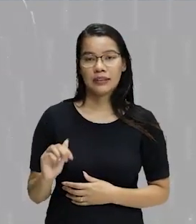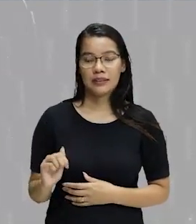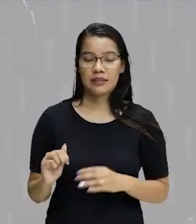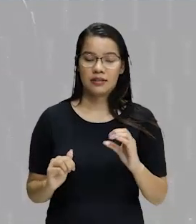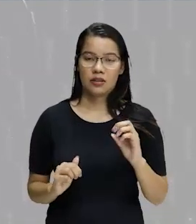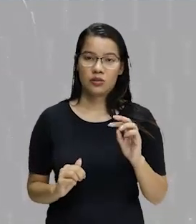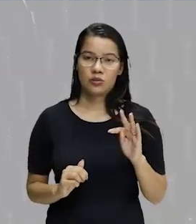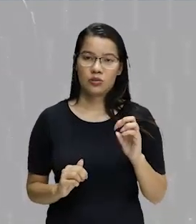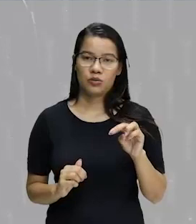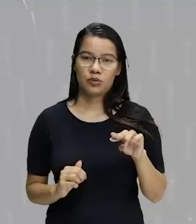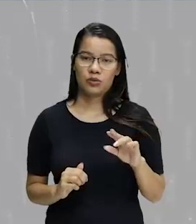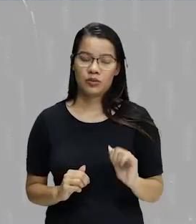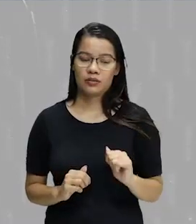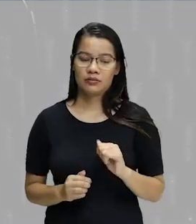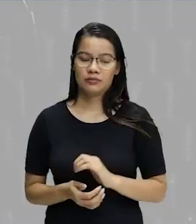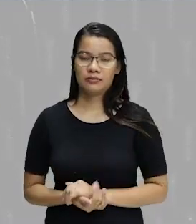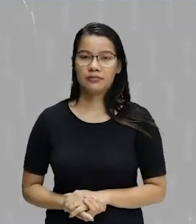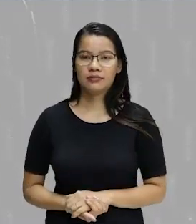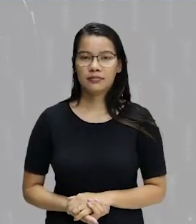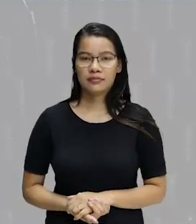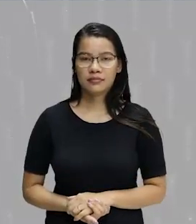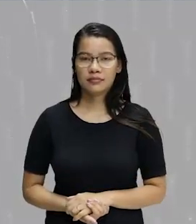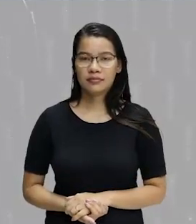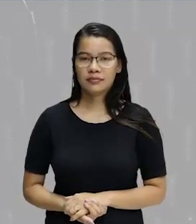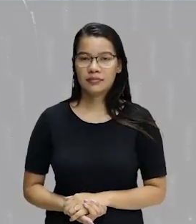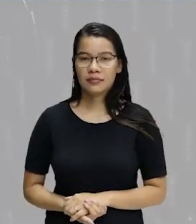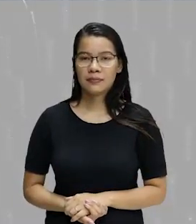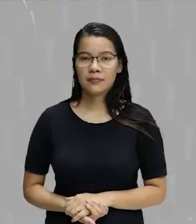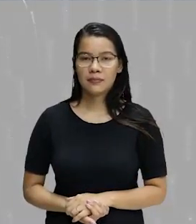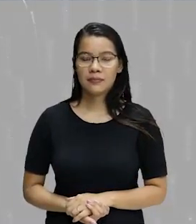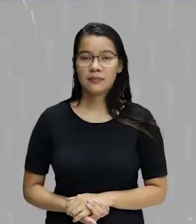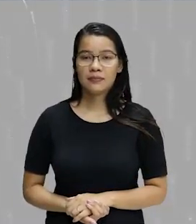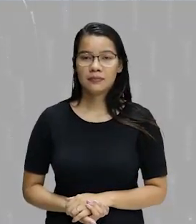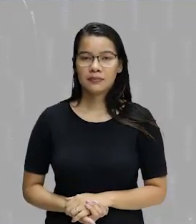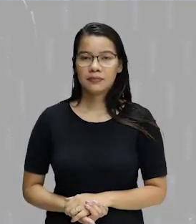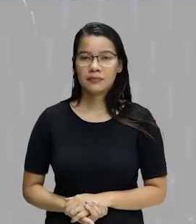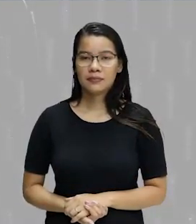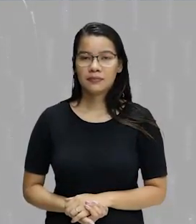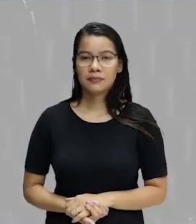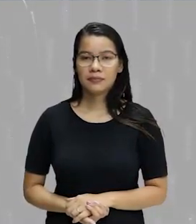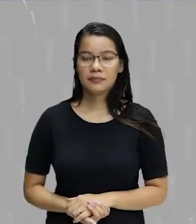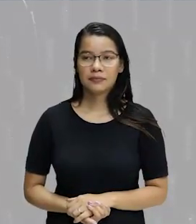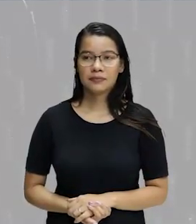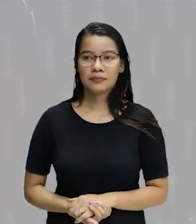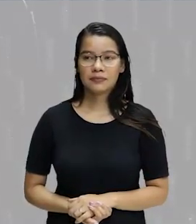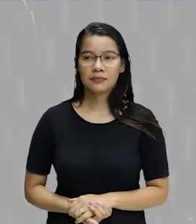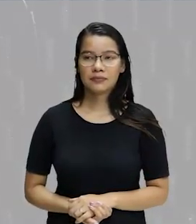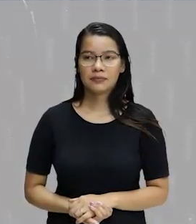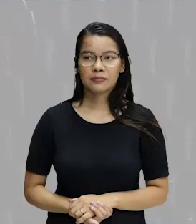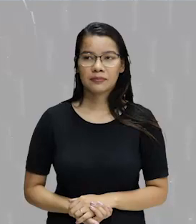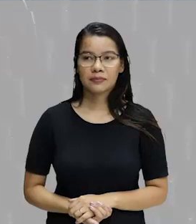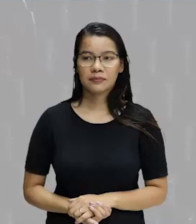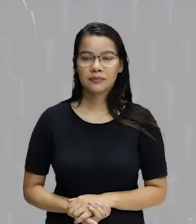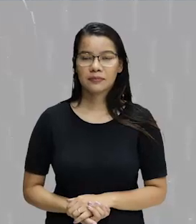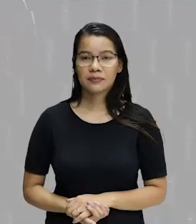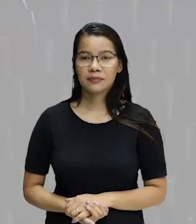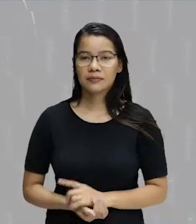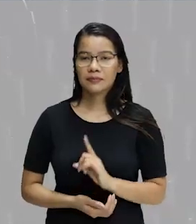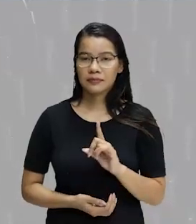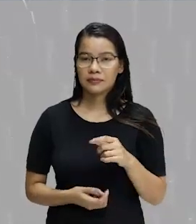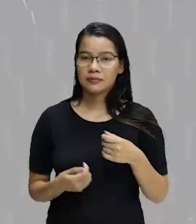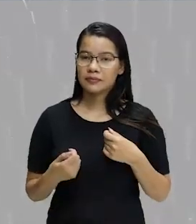em oico, ácido carboxílico. Beleza? Só uma revisão rápida. Você